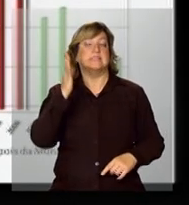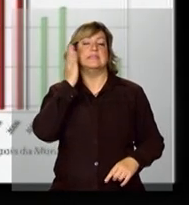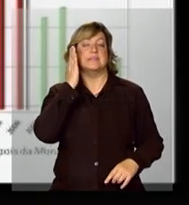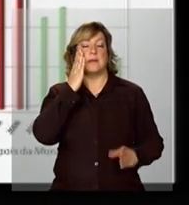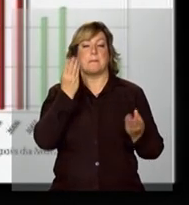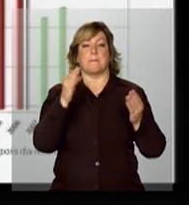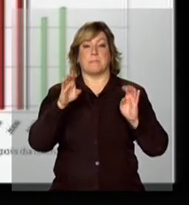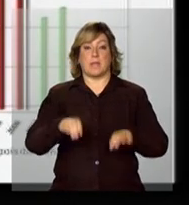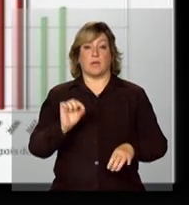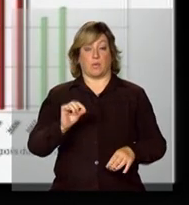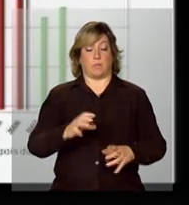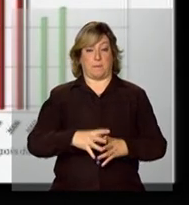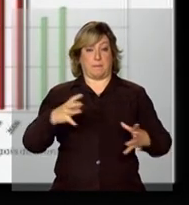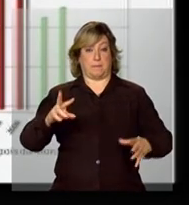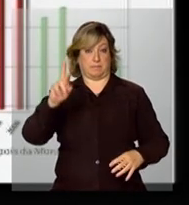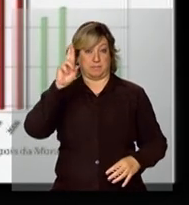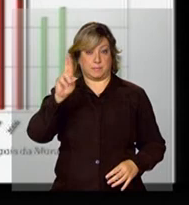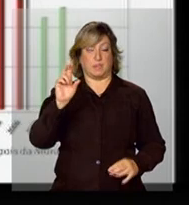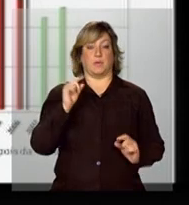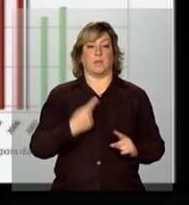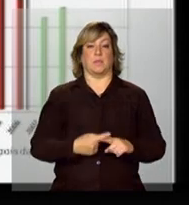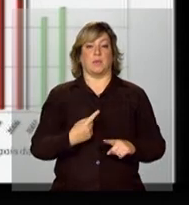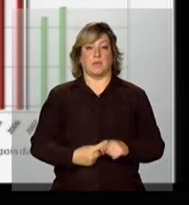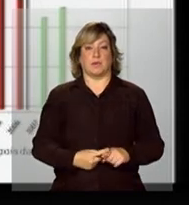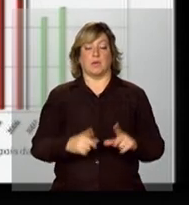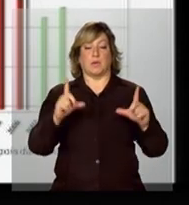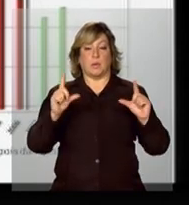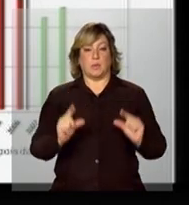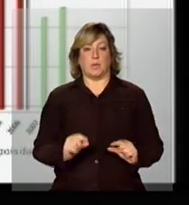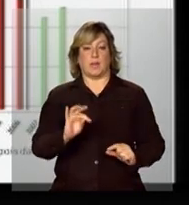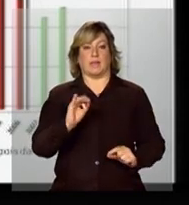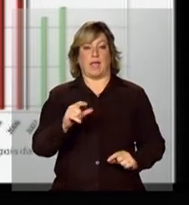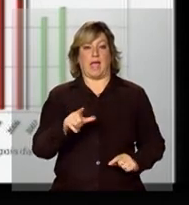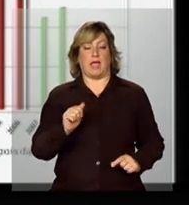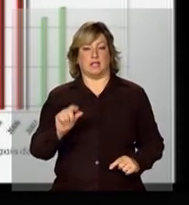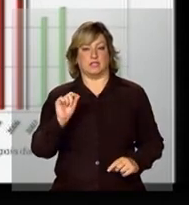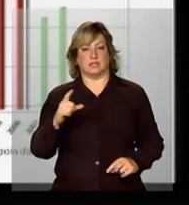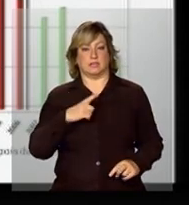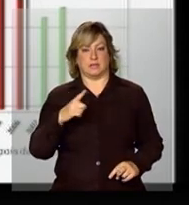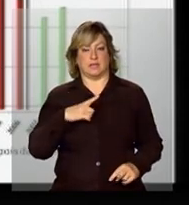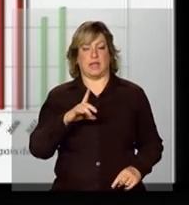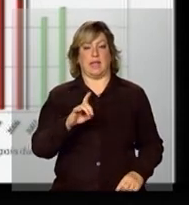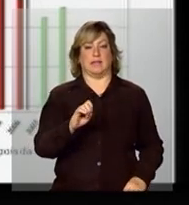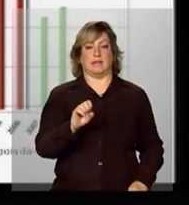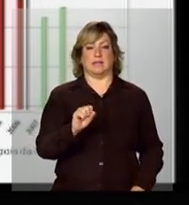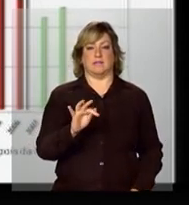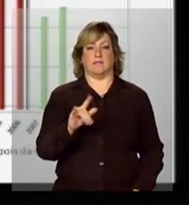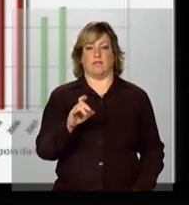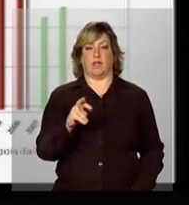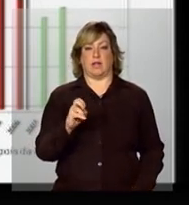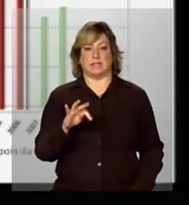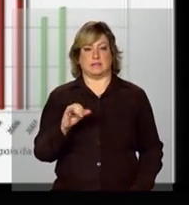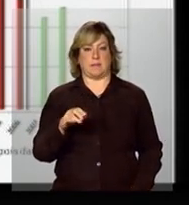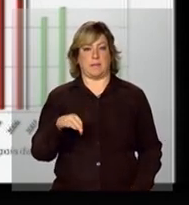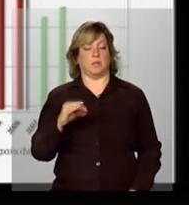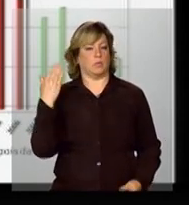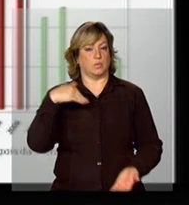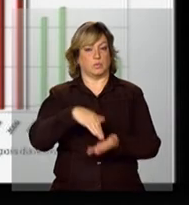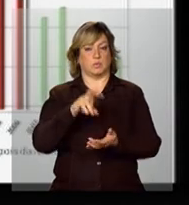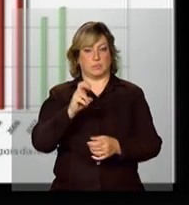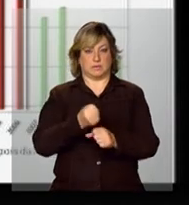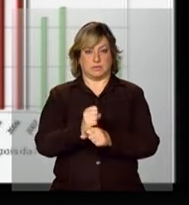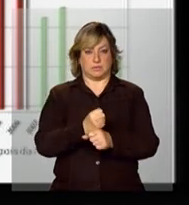que o grande responsável, né, pela queda das taxas de desflorestamento nos últimos 5 anos se deve